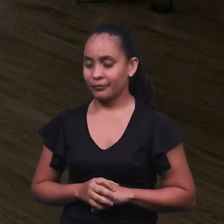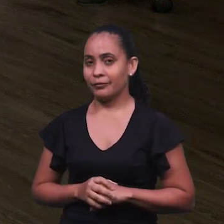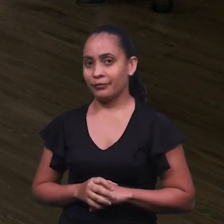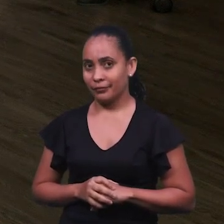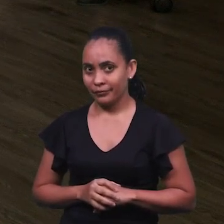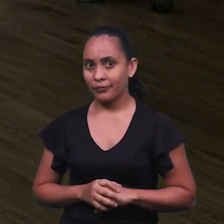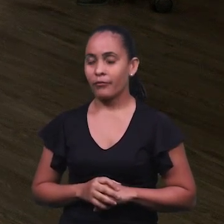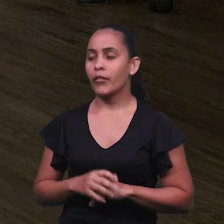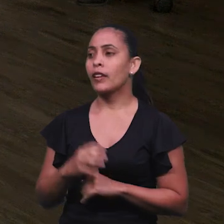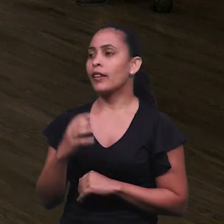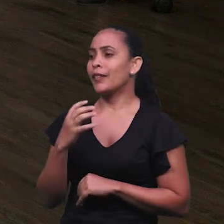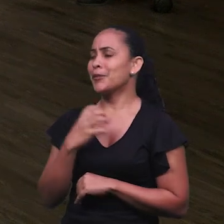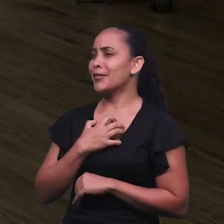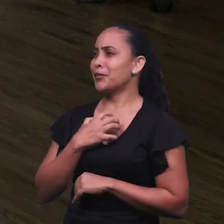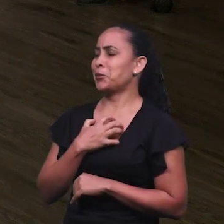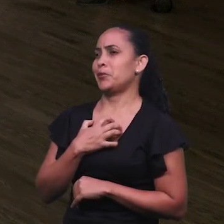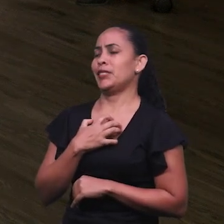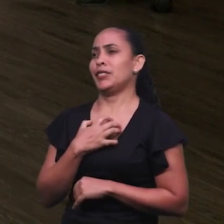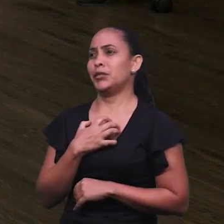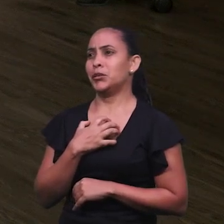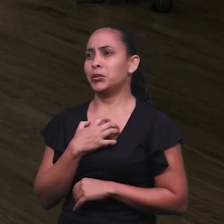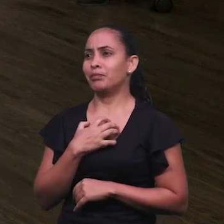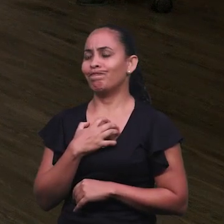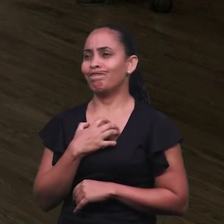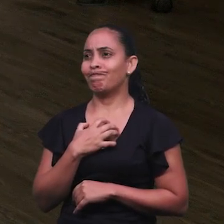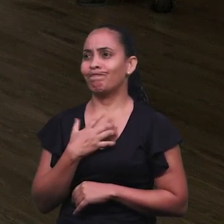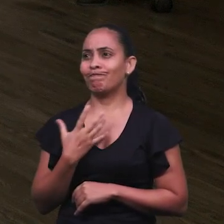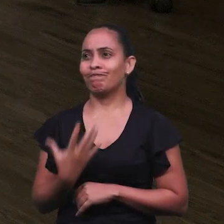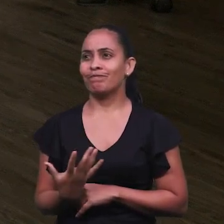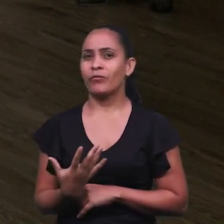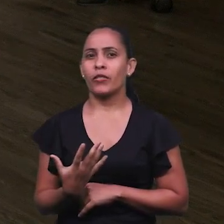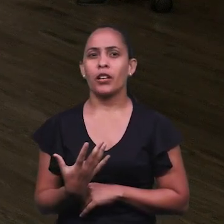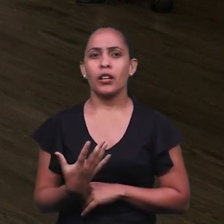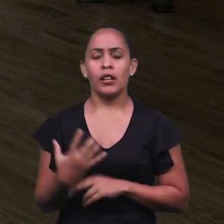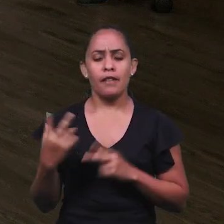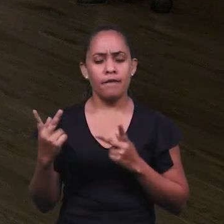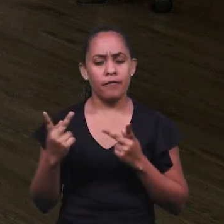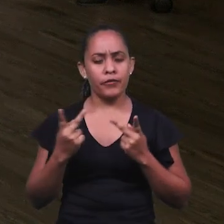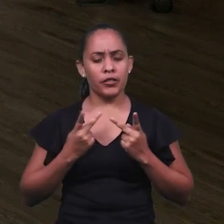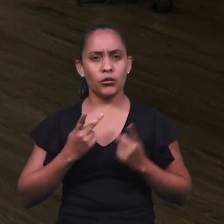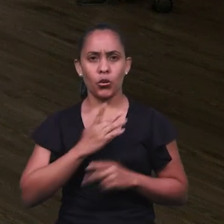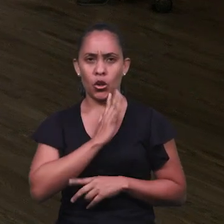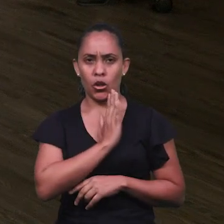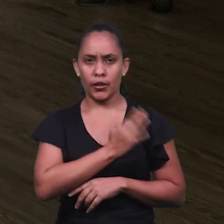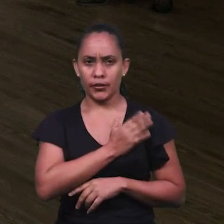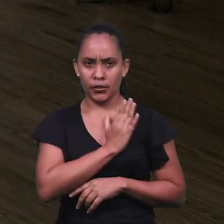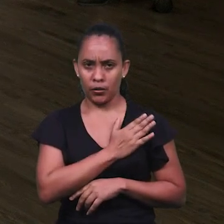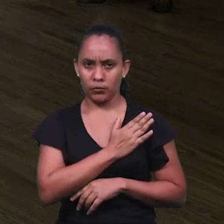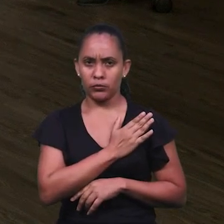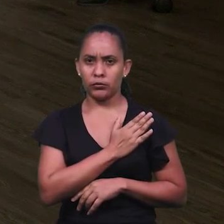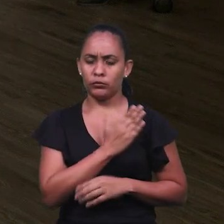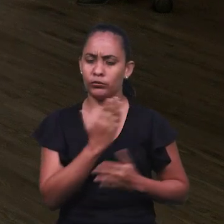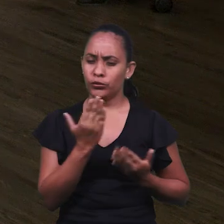que esse é um sentimento que ele visita não só o coração do jovem, mas de todos